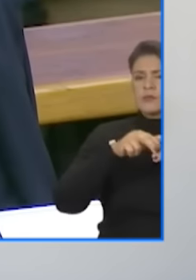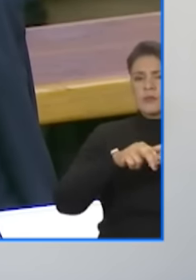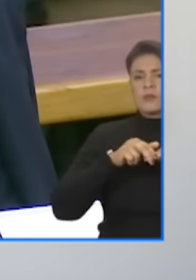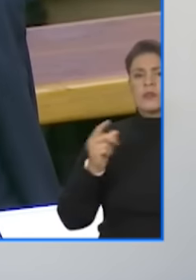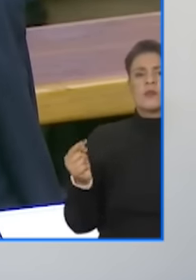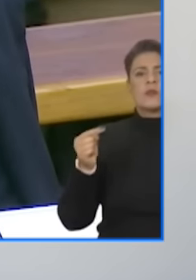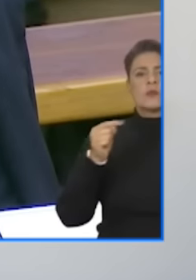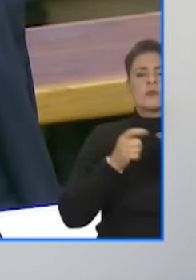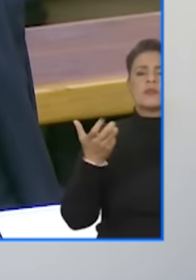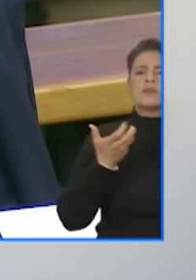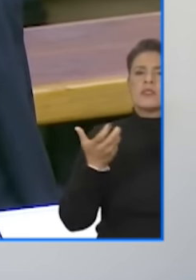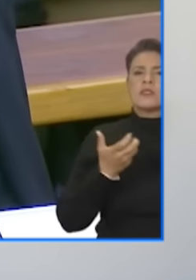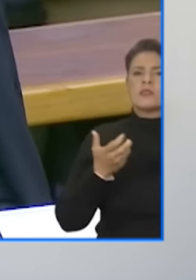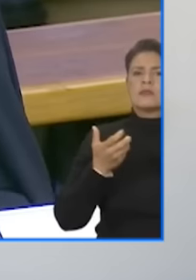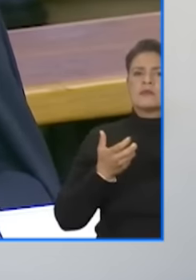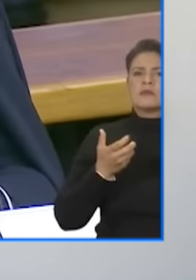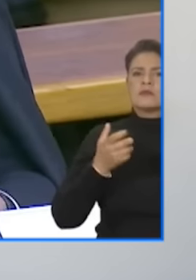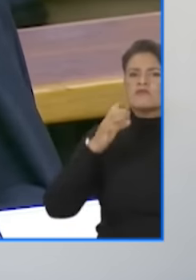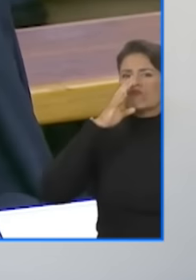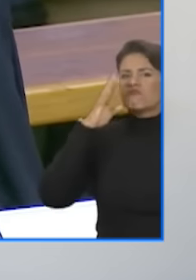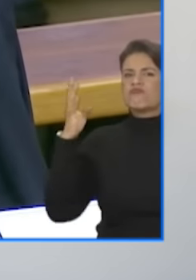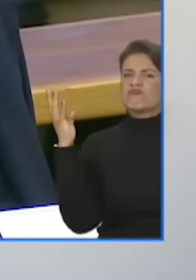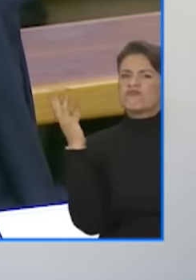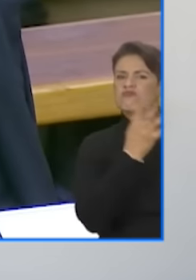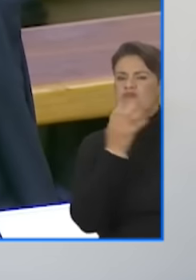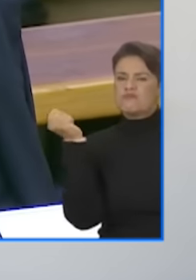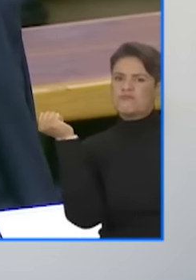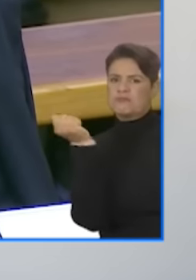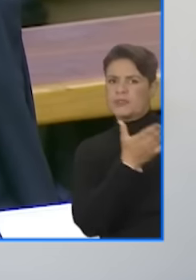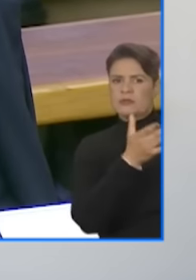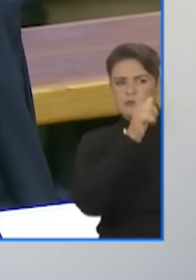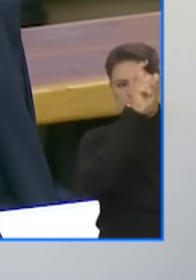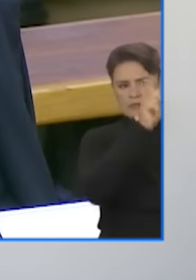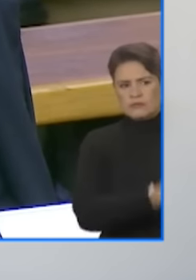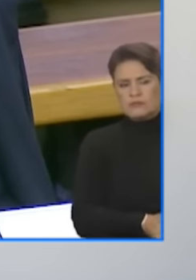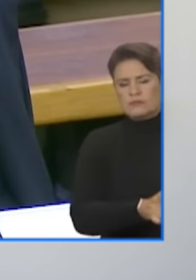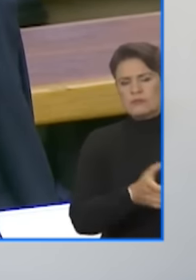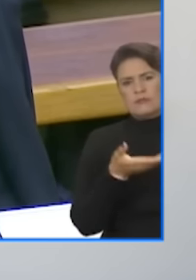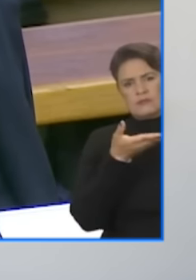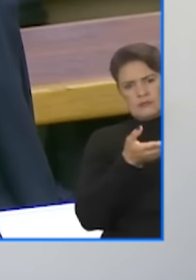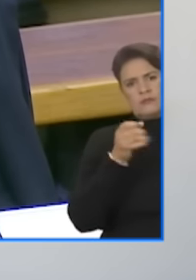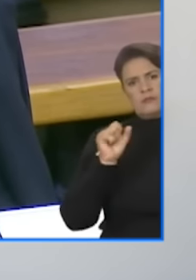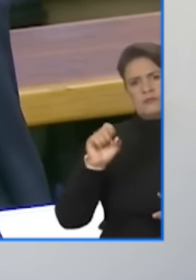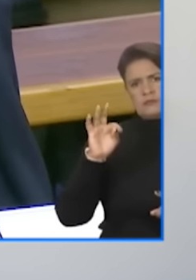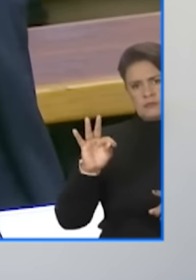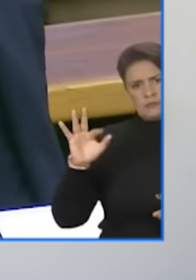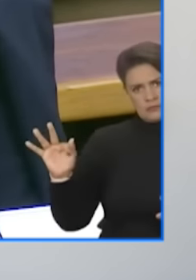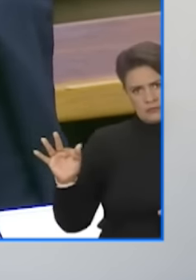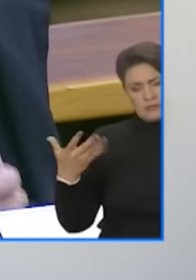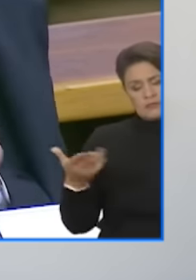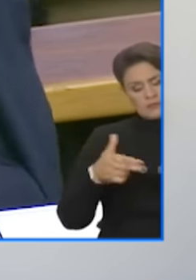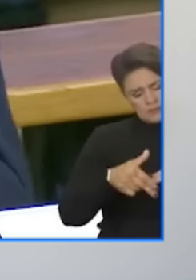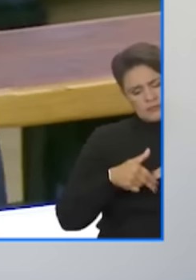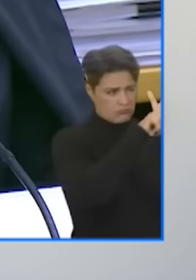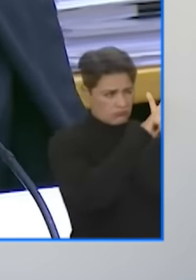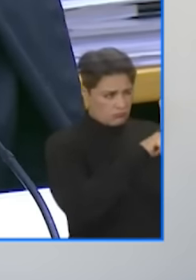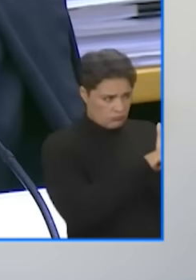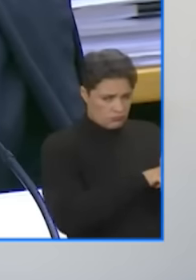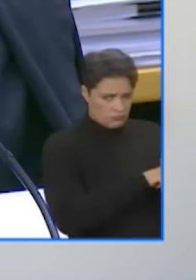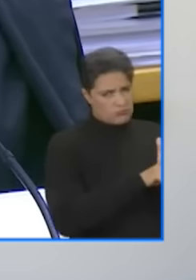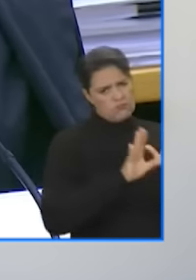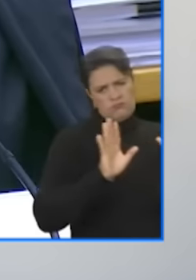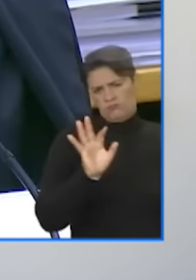é um conciliador, ele gosta de negociar, ele é um político ali na sua essência. Então,